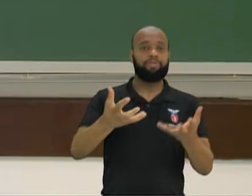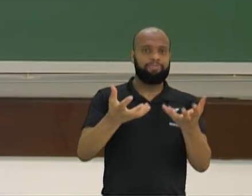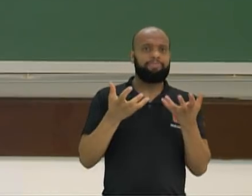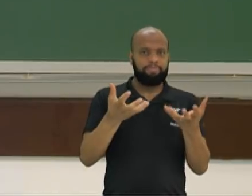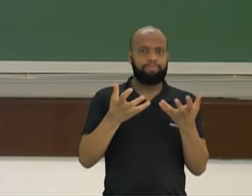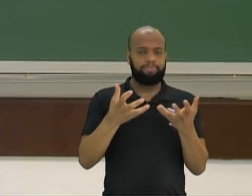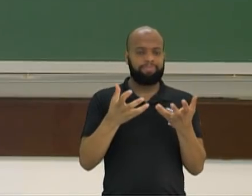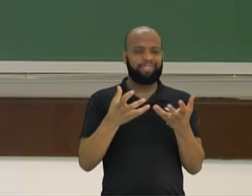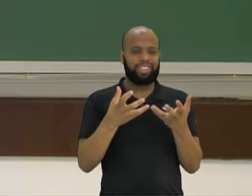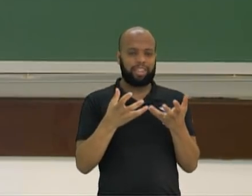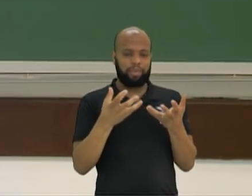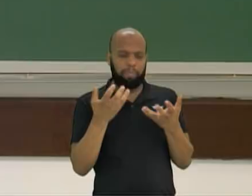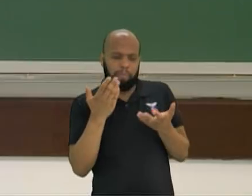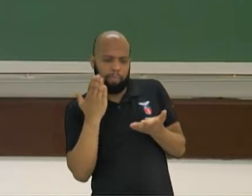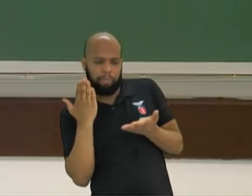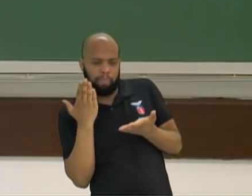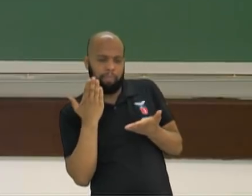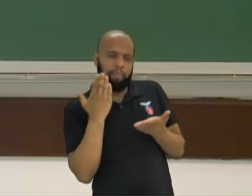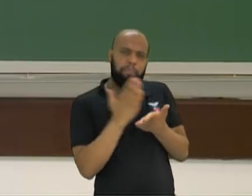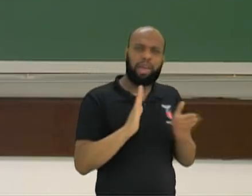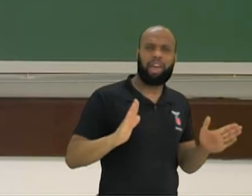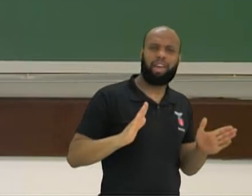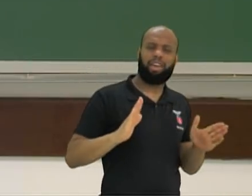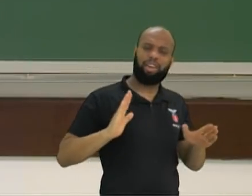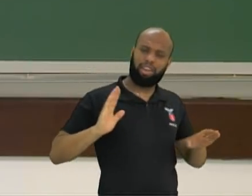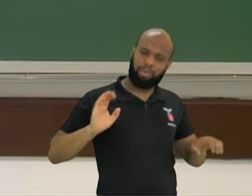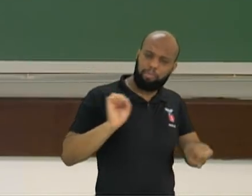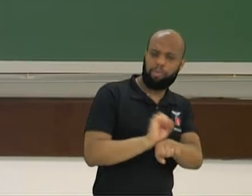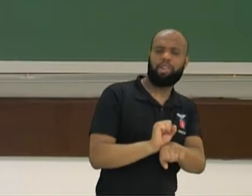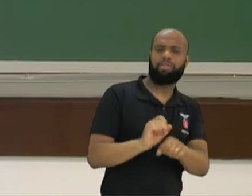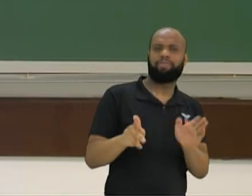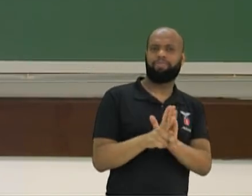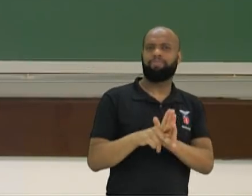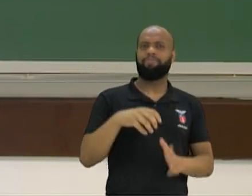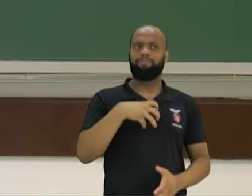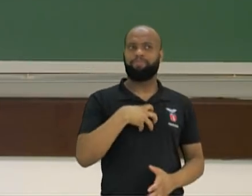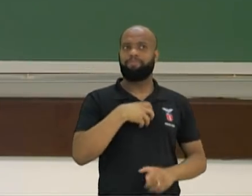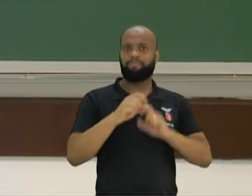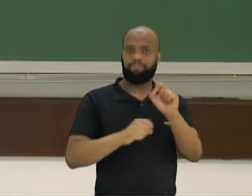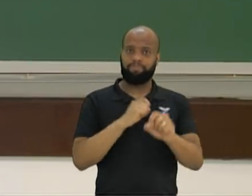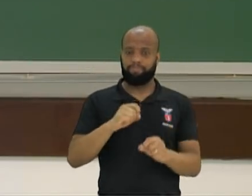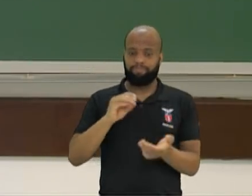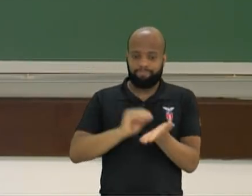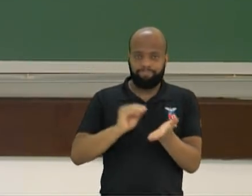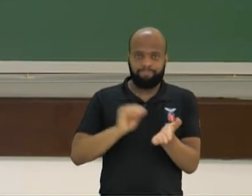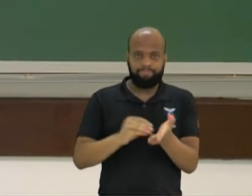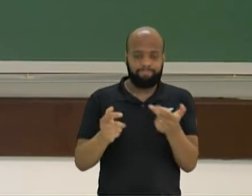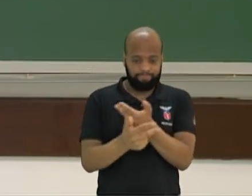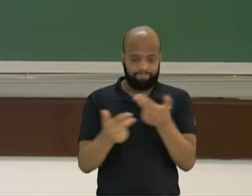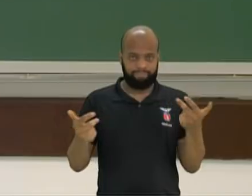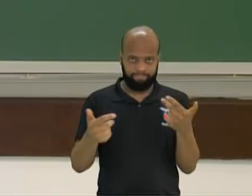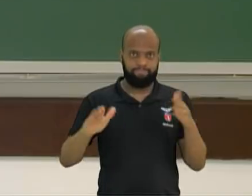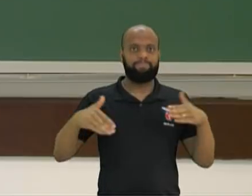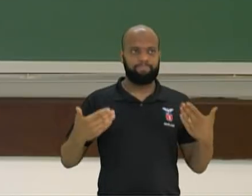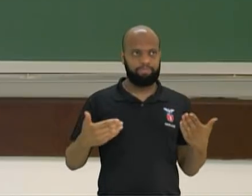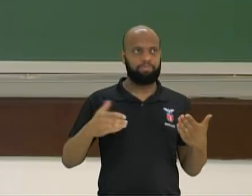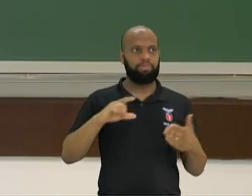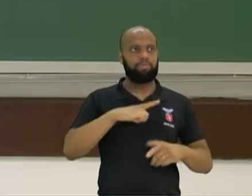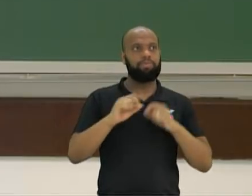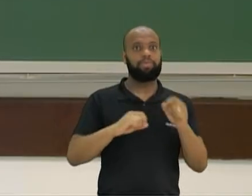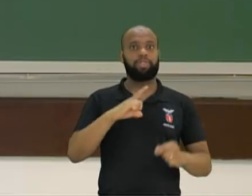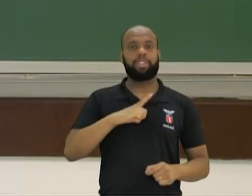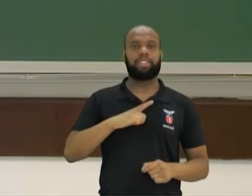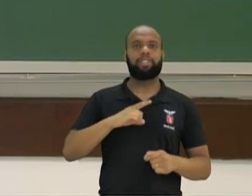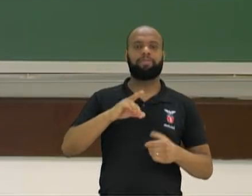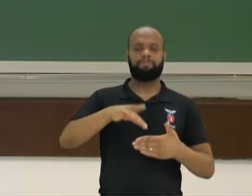falta de crescimento econômico, a parada com as atividades, né? A premier da Nova Zelândia, a chefe do